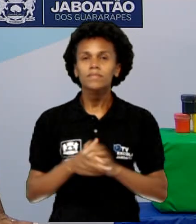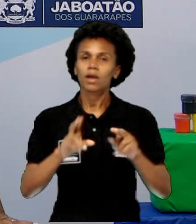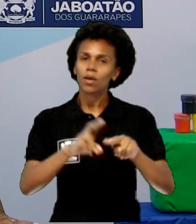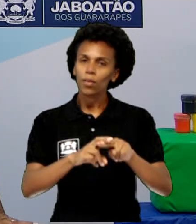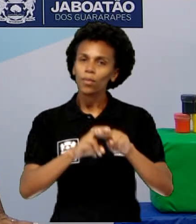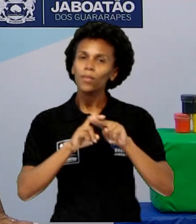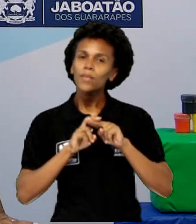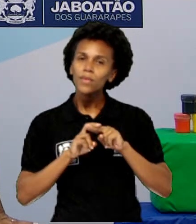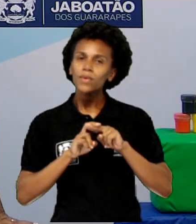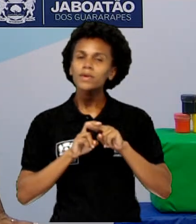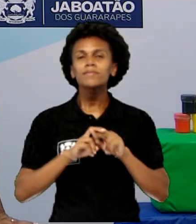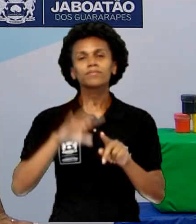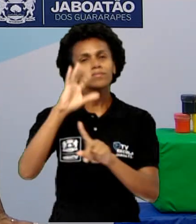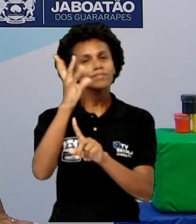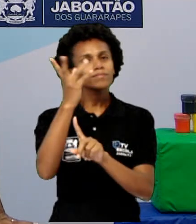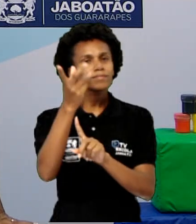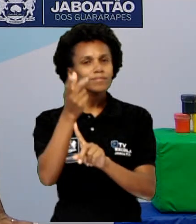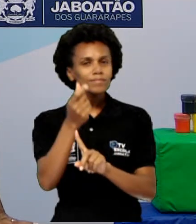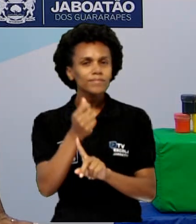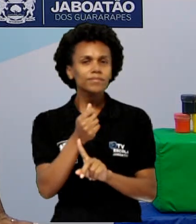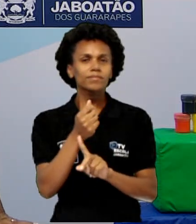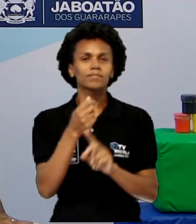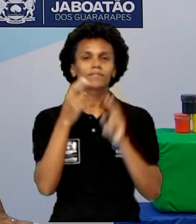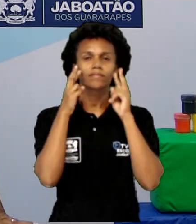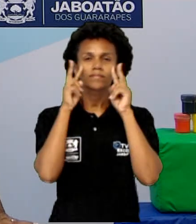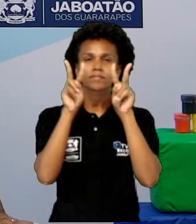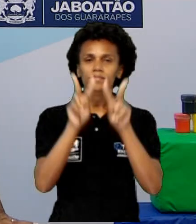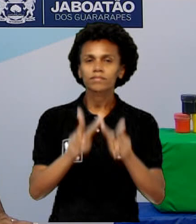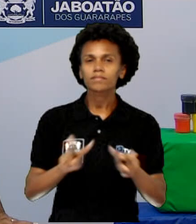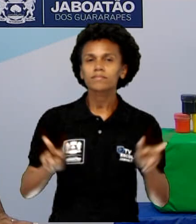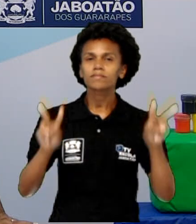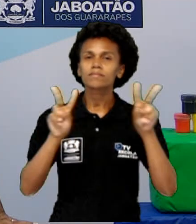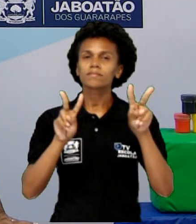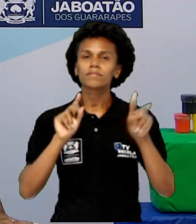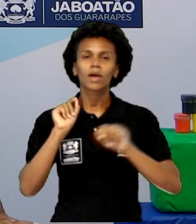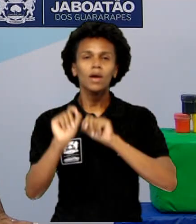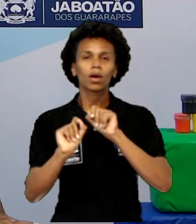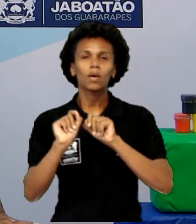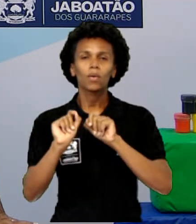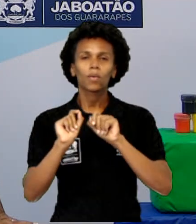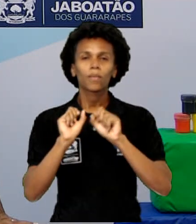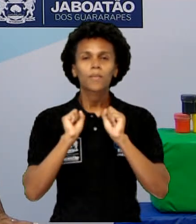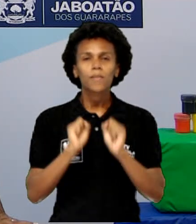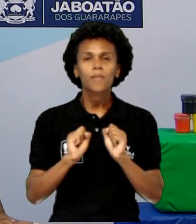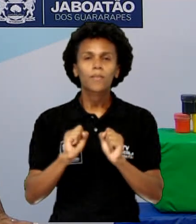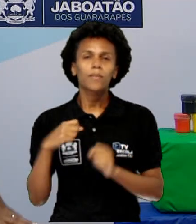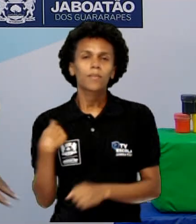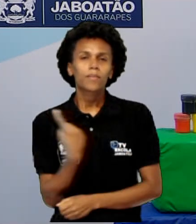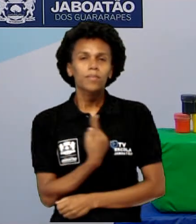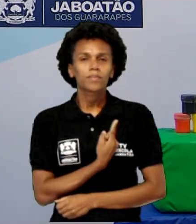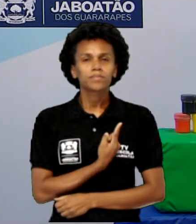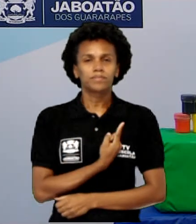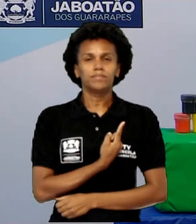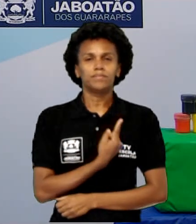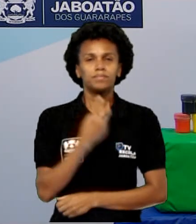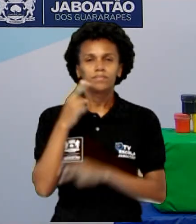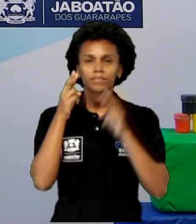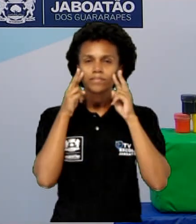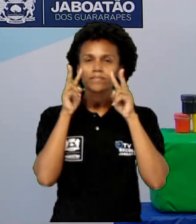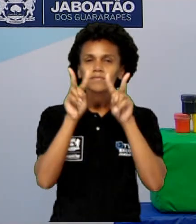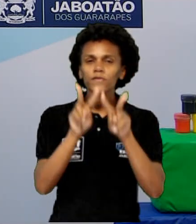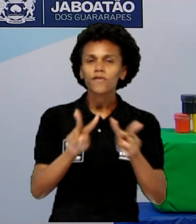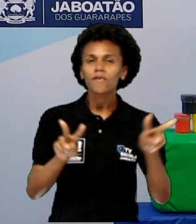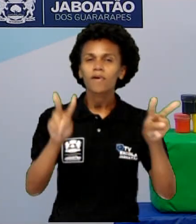São aquelas artes que a gente consegue ver, apreciar através dos olhos. Ok? Vamos conhecer quais são